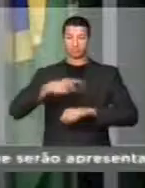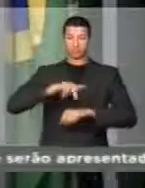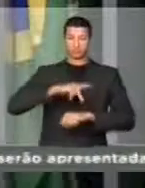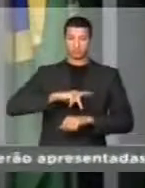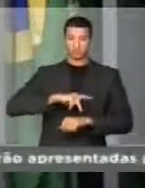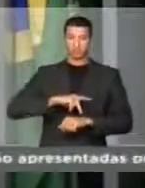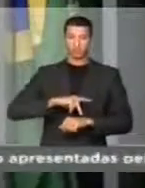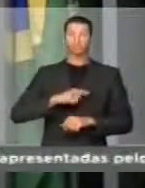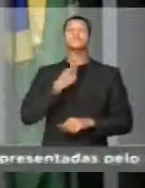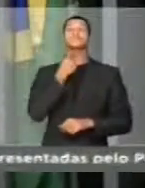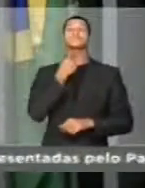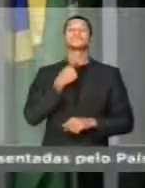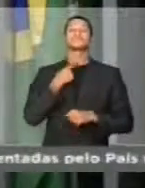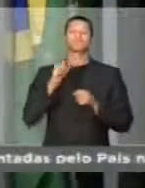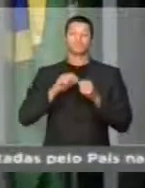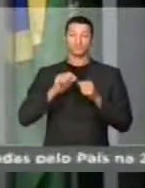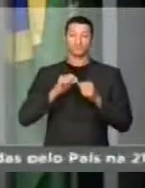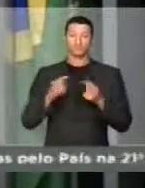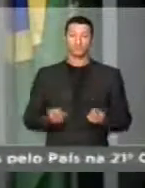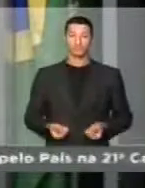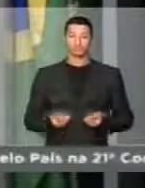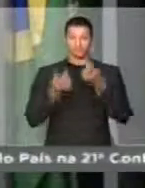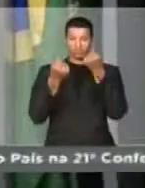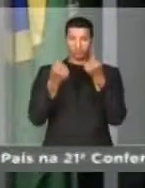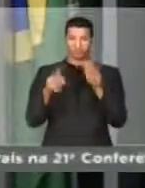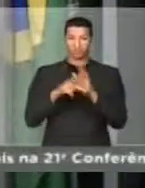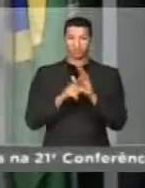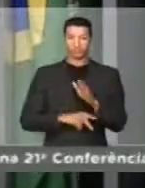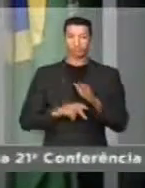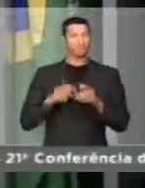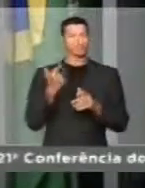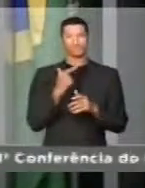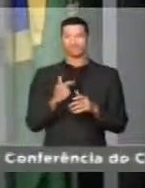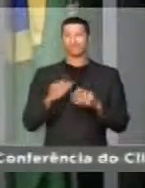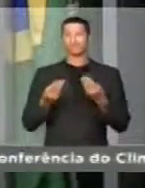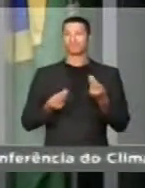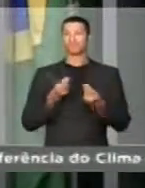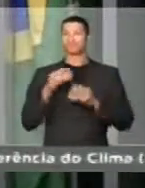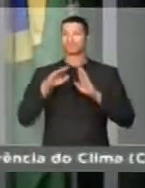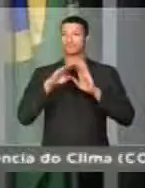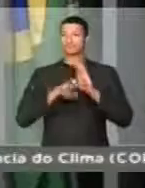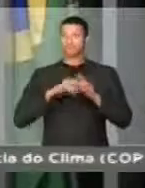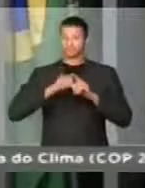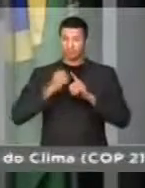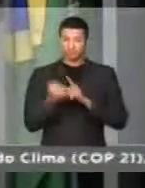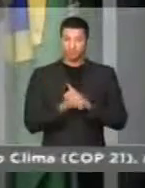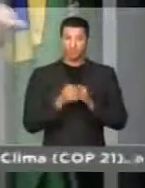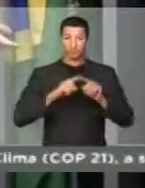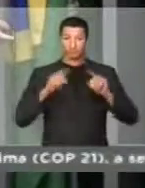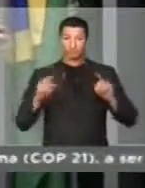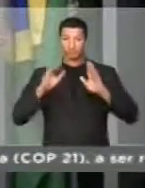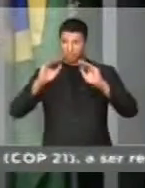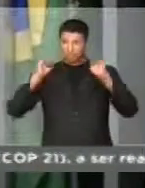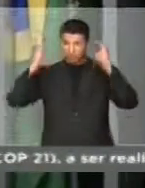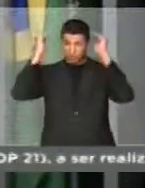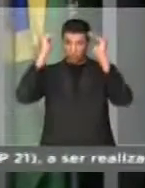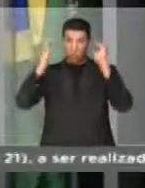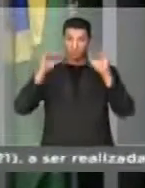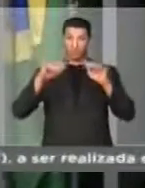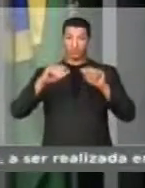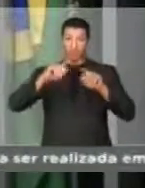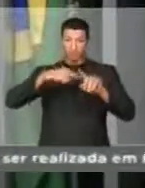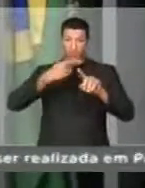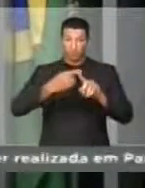país, preferiu fazer o gasto desenfreado em programas sociais, mas acima de tudo,